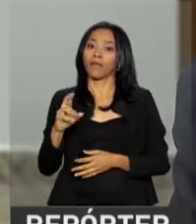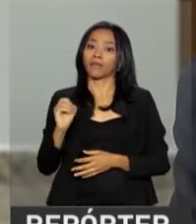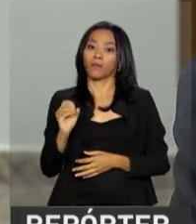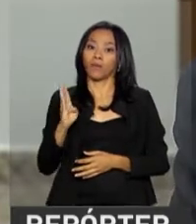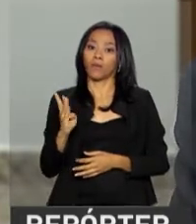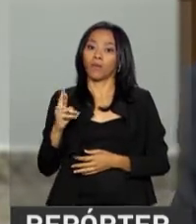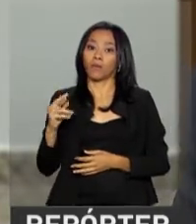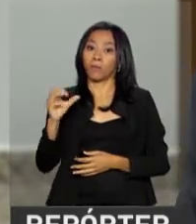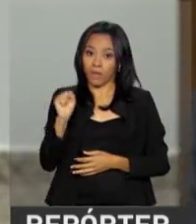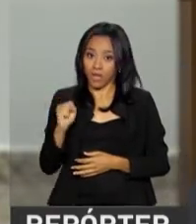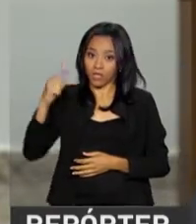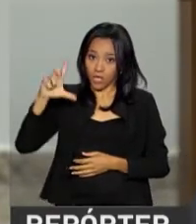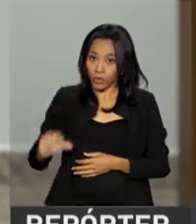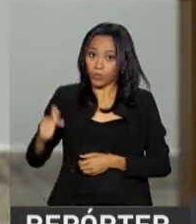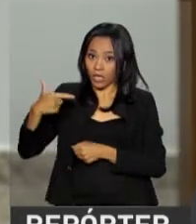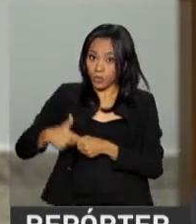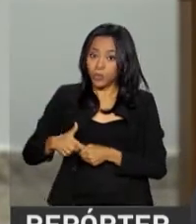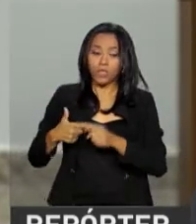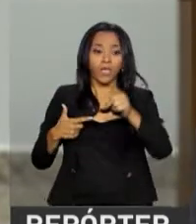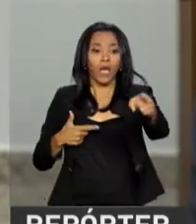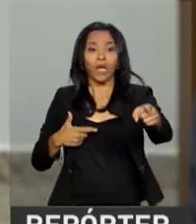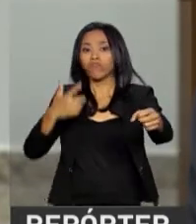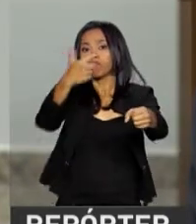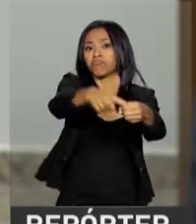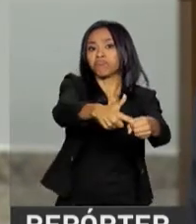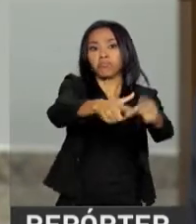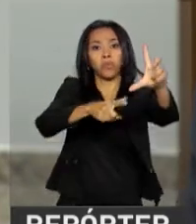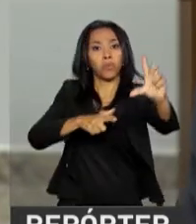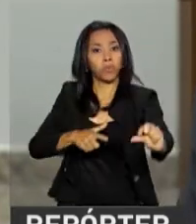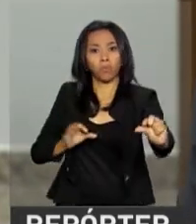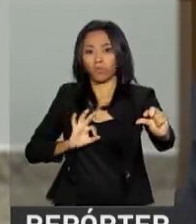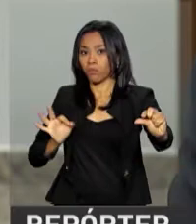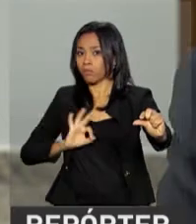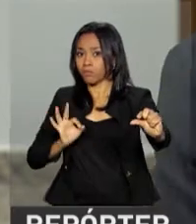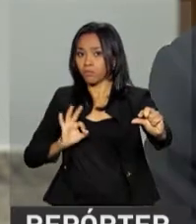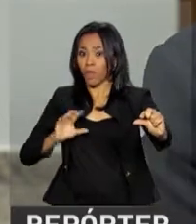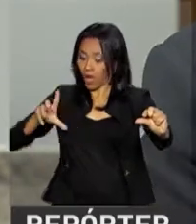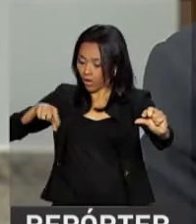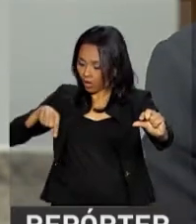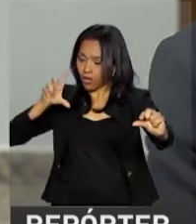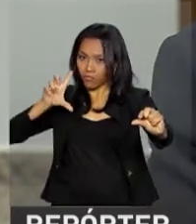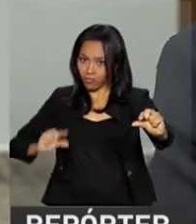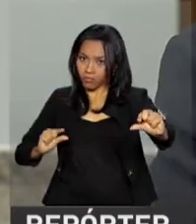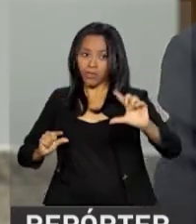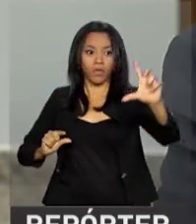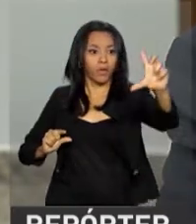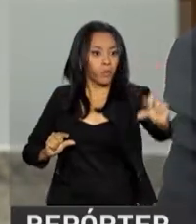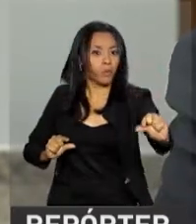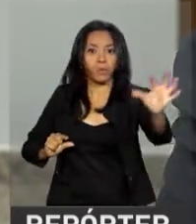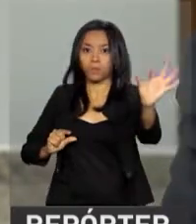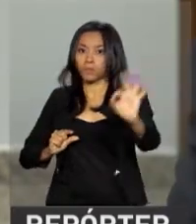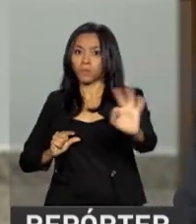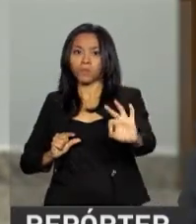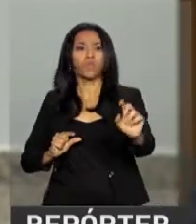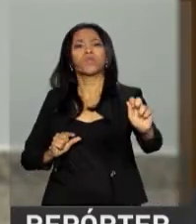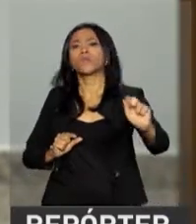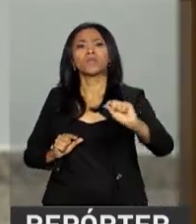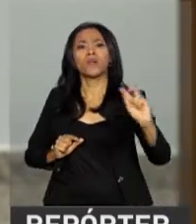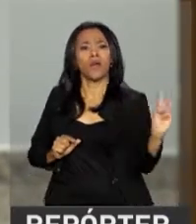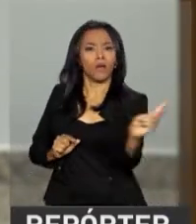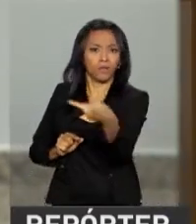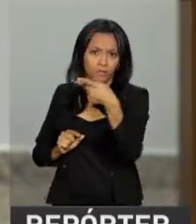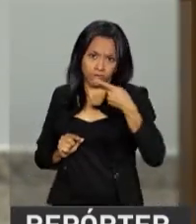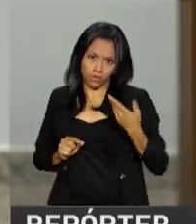não se reflete nas bombas de gasolina ou seja o consumidor não está sendo beneficiado